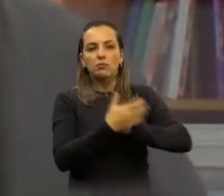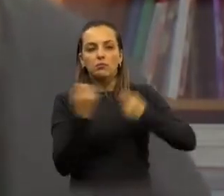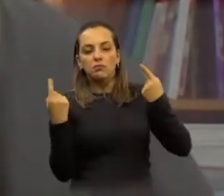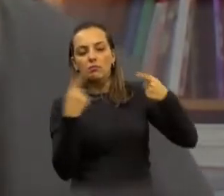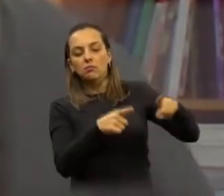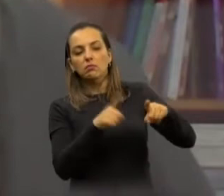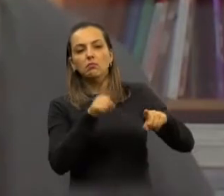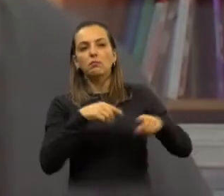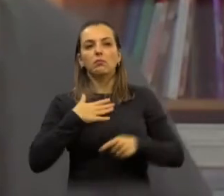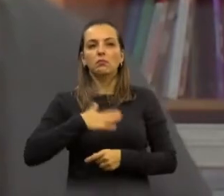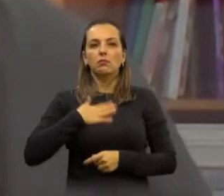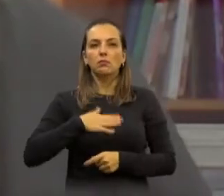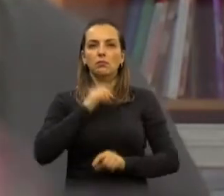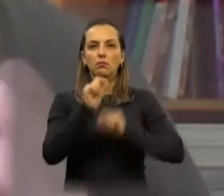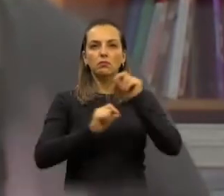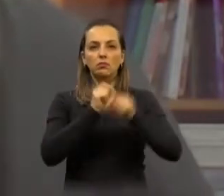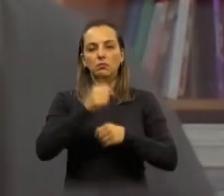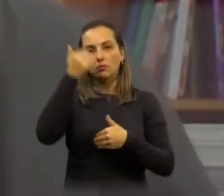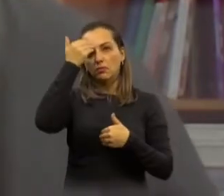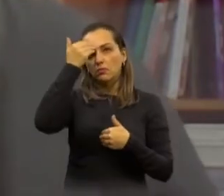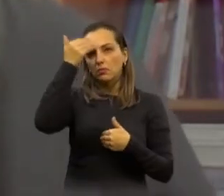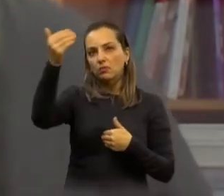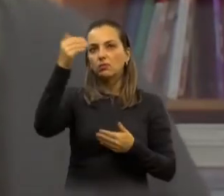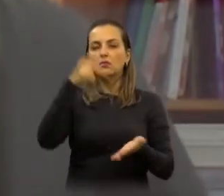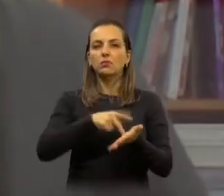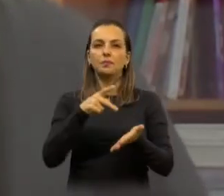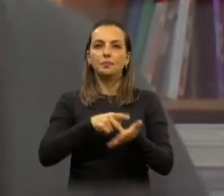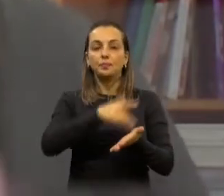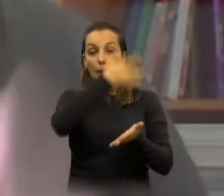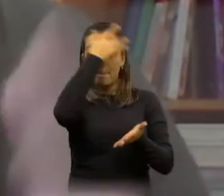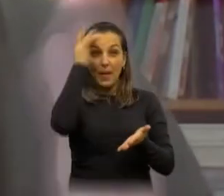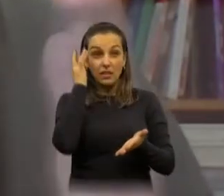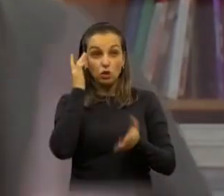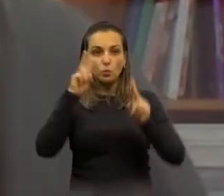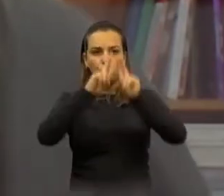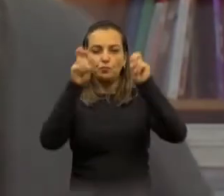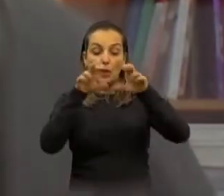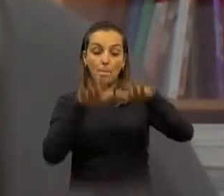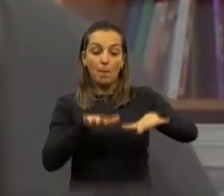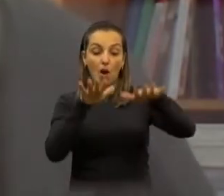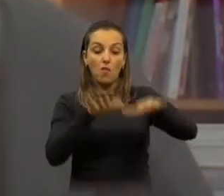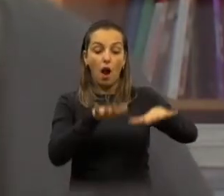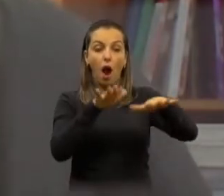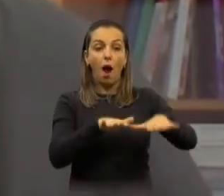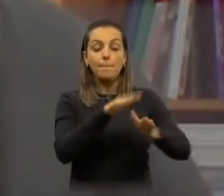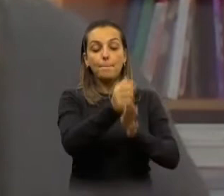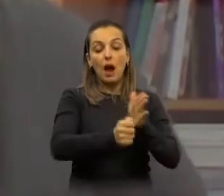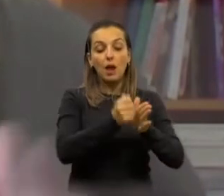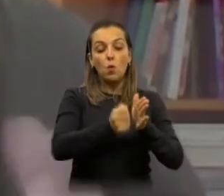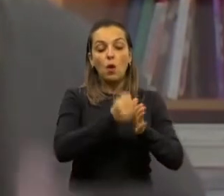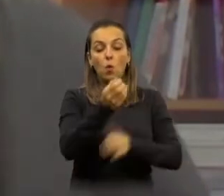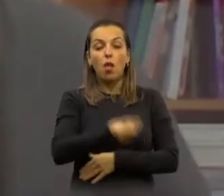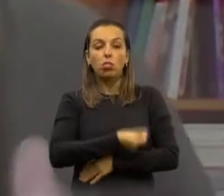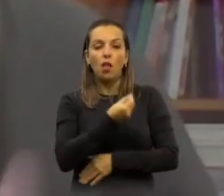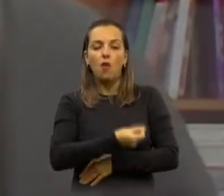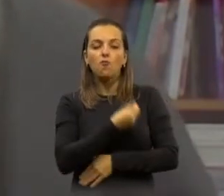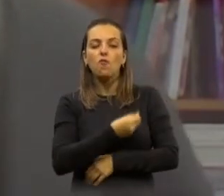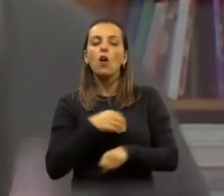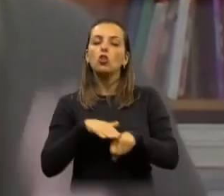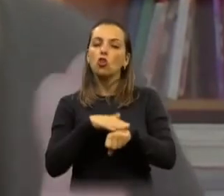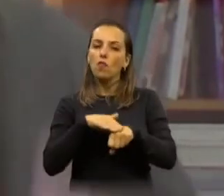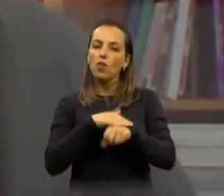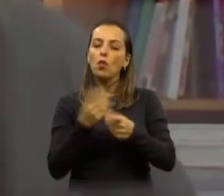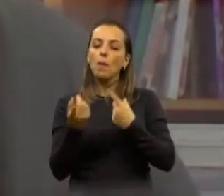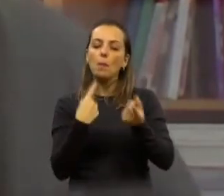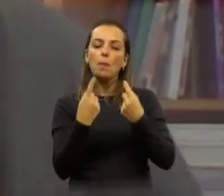gostaria aqui de agradecer o pessoal do Movimento Araraquara pela Vida por ter conversado com o nosso gabinete, conversado comigo,